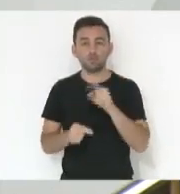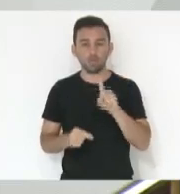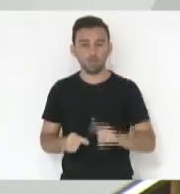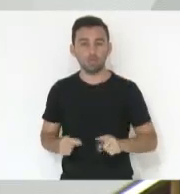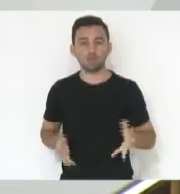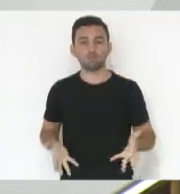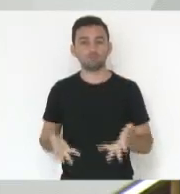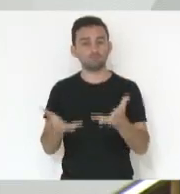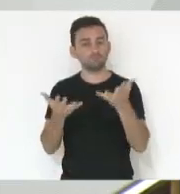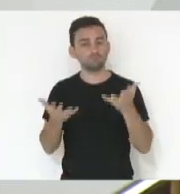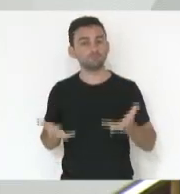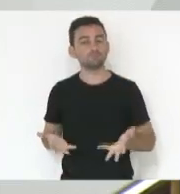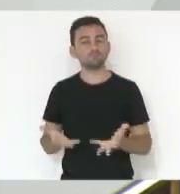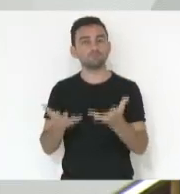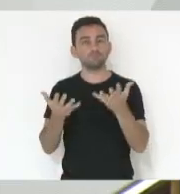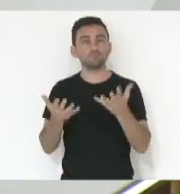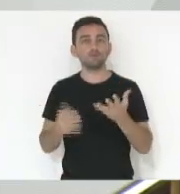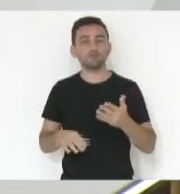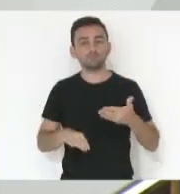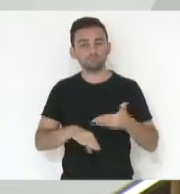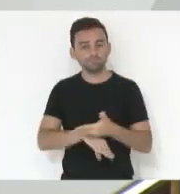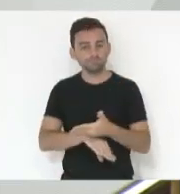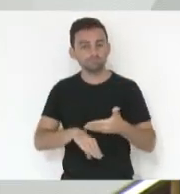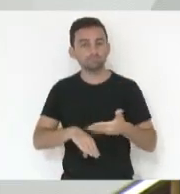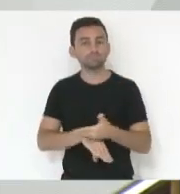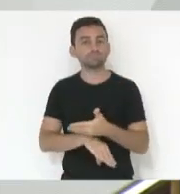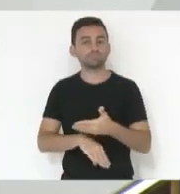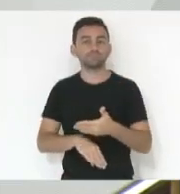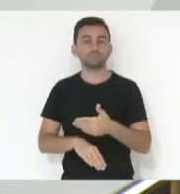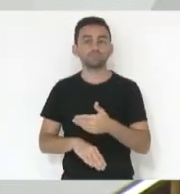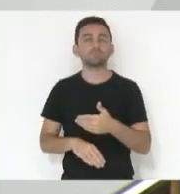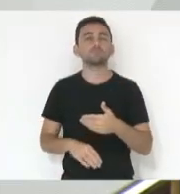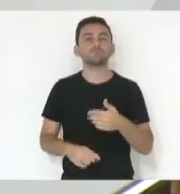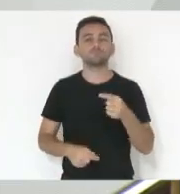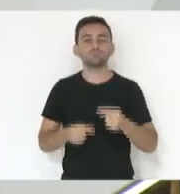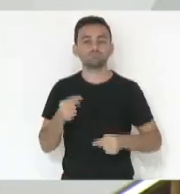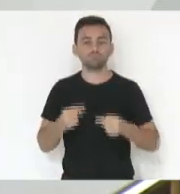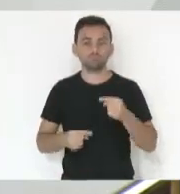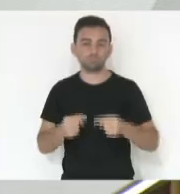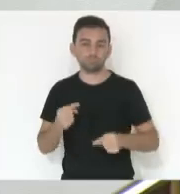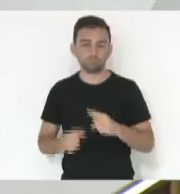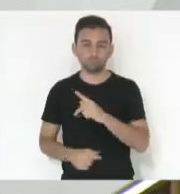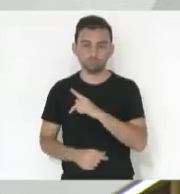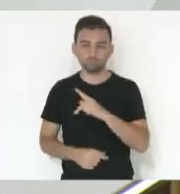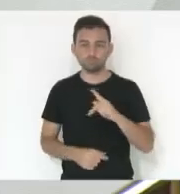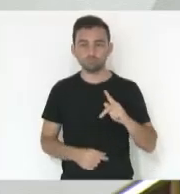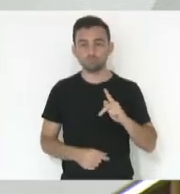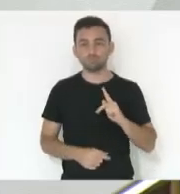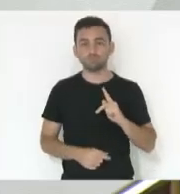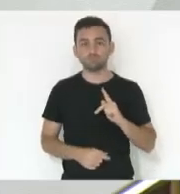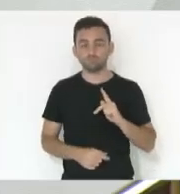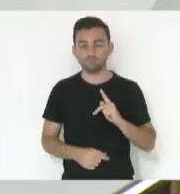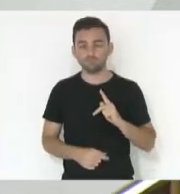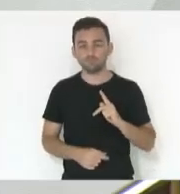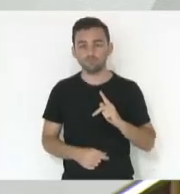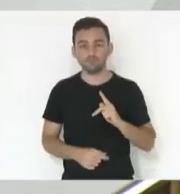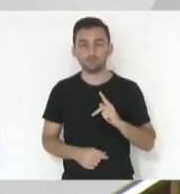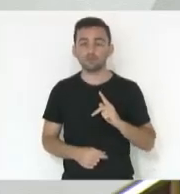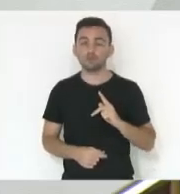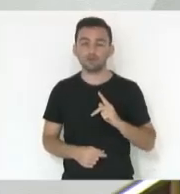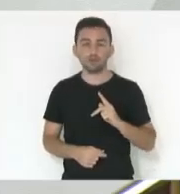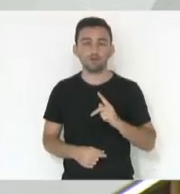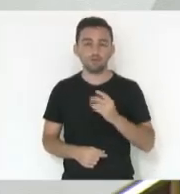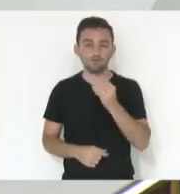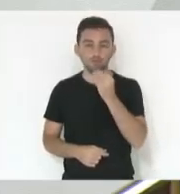estimular a participação em políticas públicas. claro, à luz